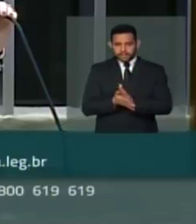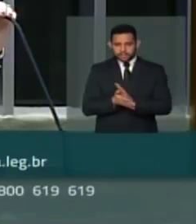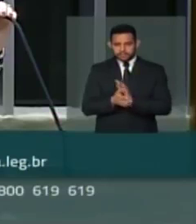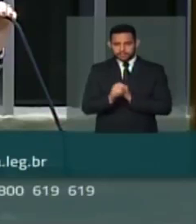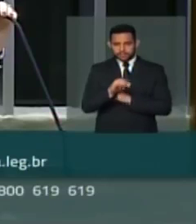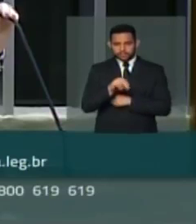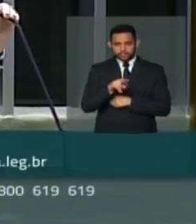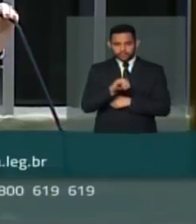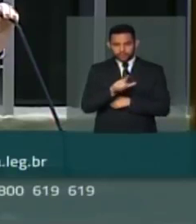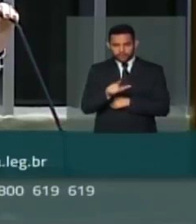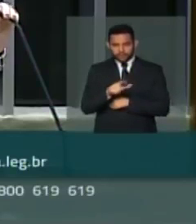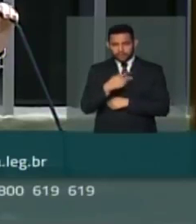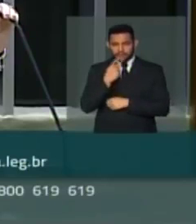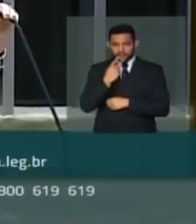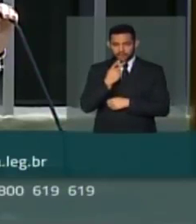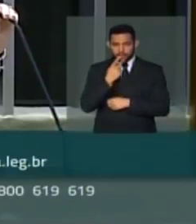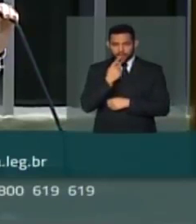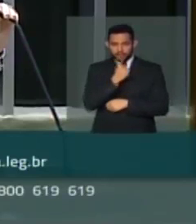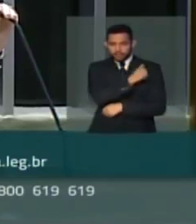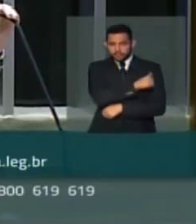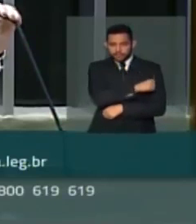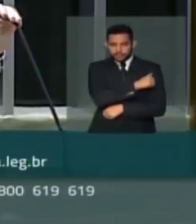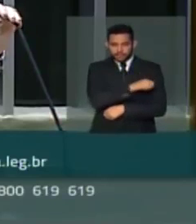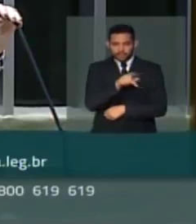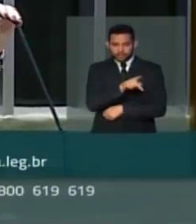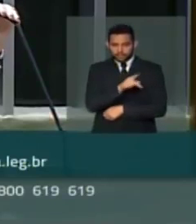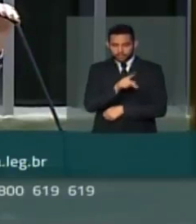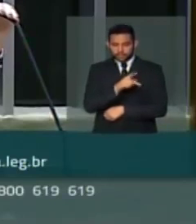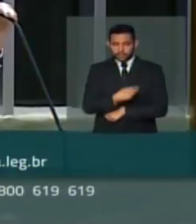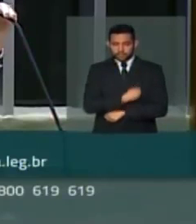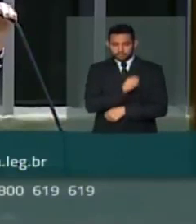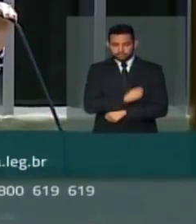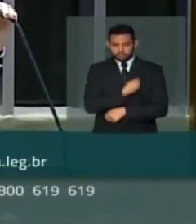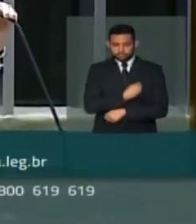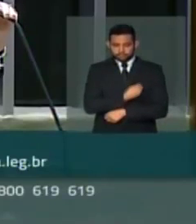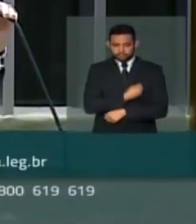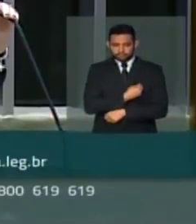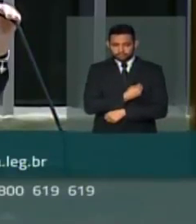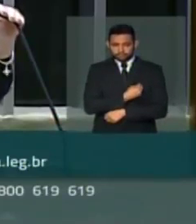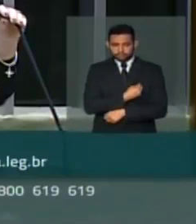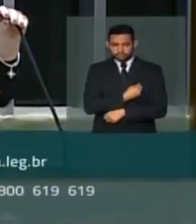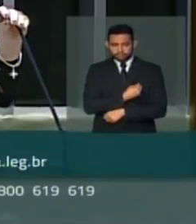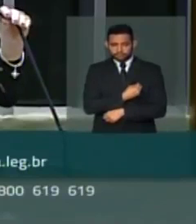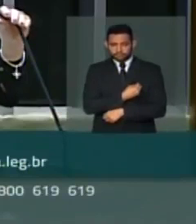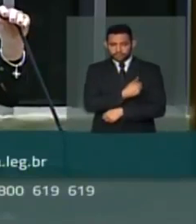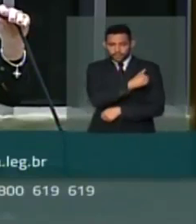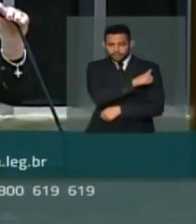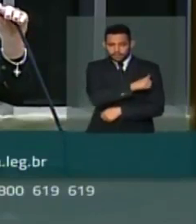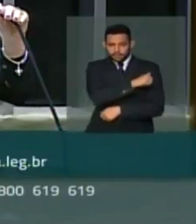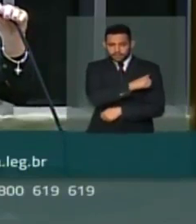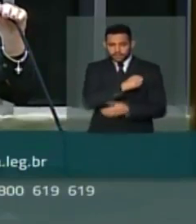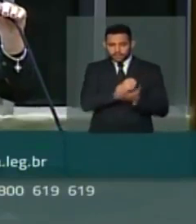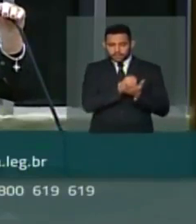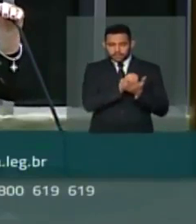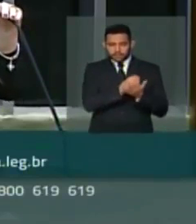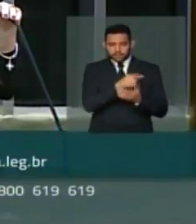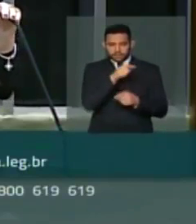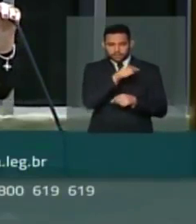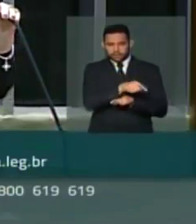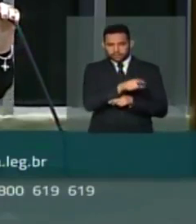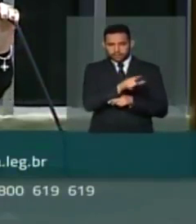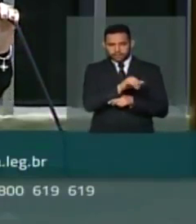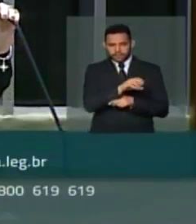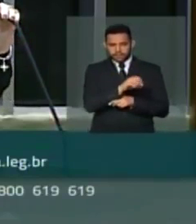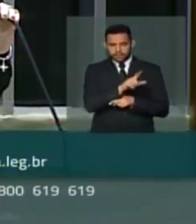institucional. E digo isso como enfermeira e professora que fui. E enfermeira lá, assistencial, lá na cabeceira do leito.